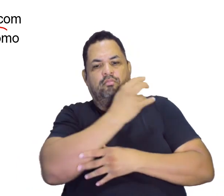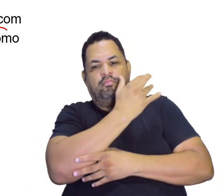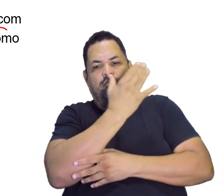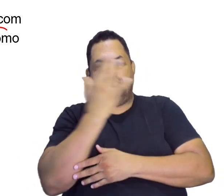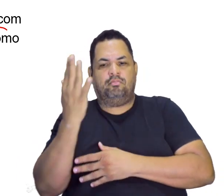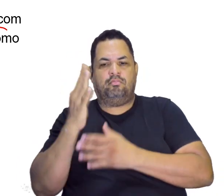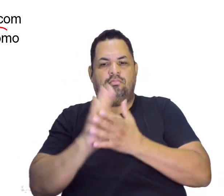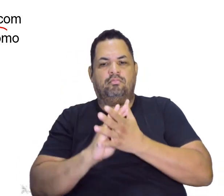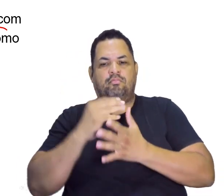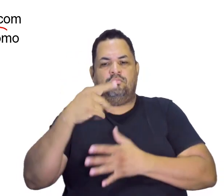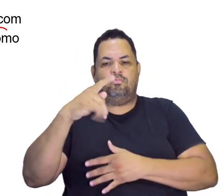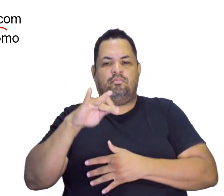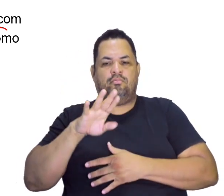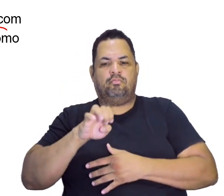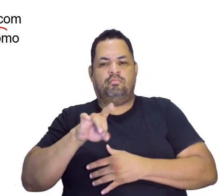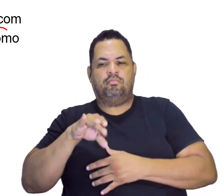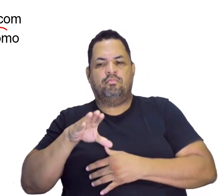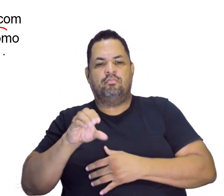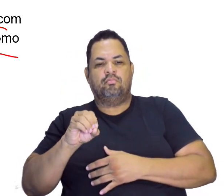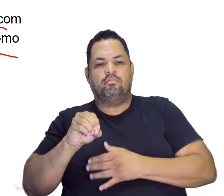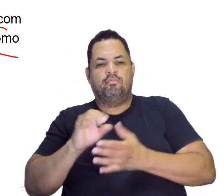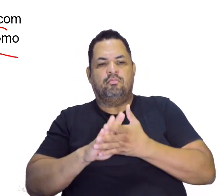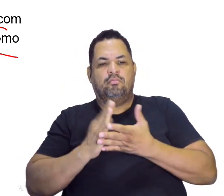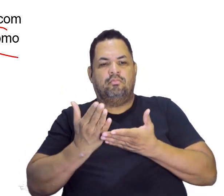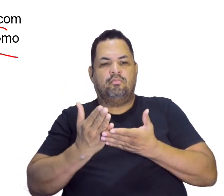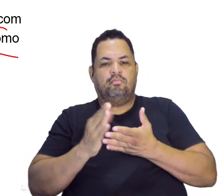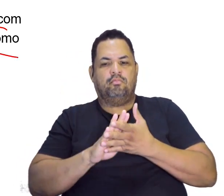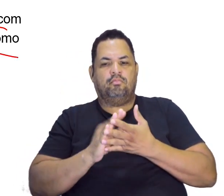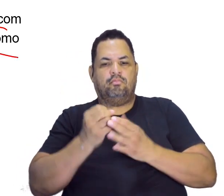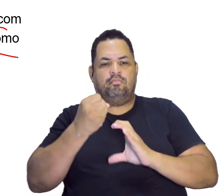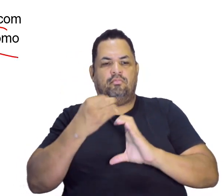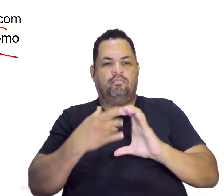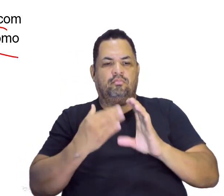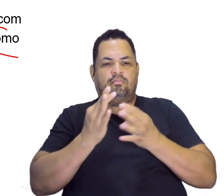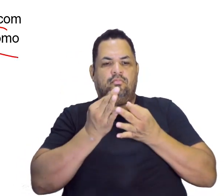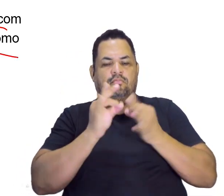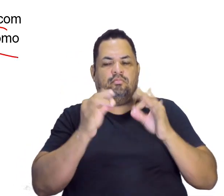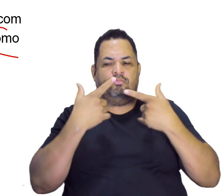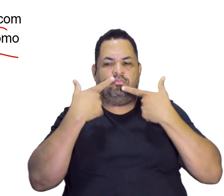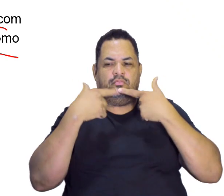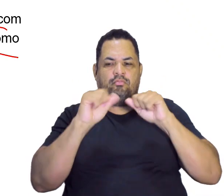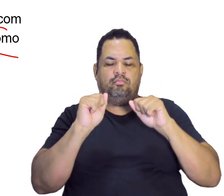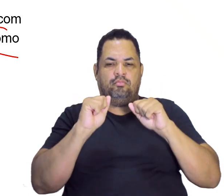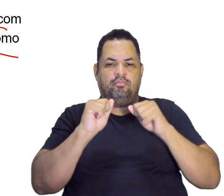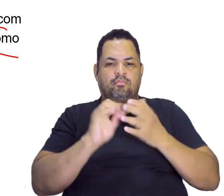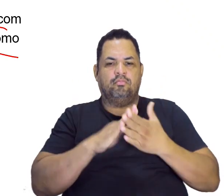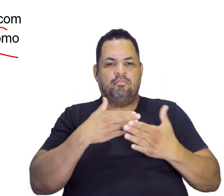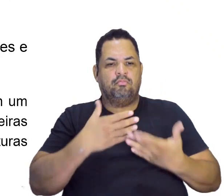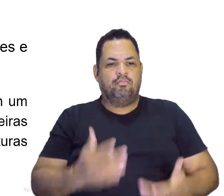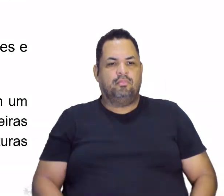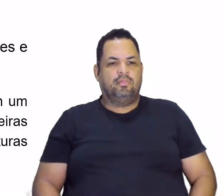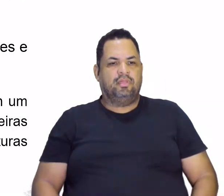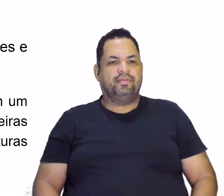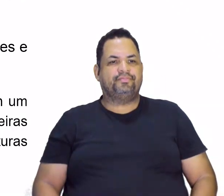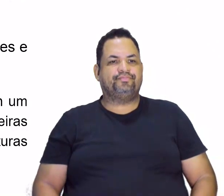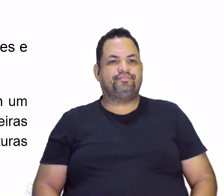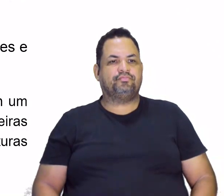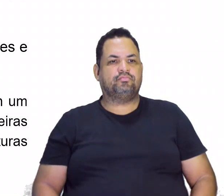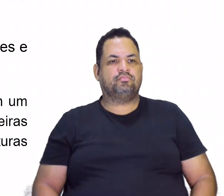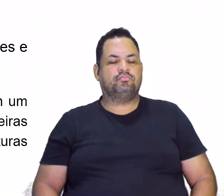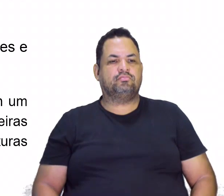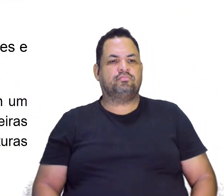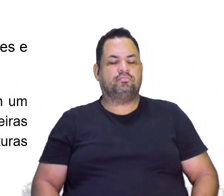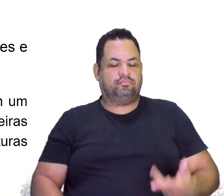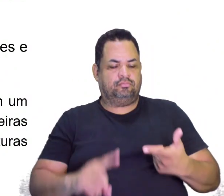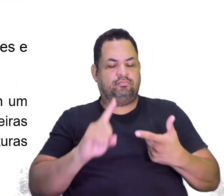sobre a natureza e com o parnasianismo, como o estilo simples da linguagem. Isso aqui é só o primeiro item,